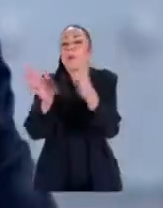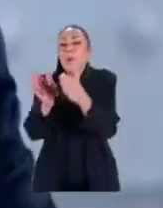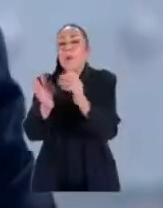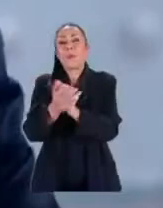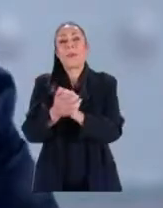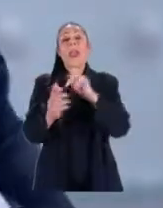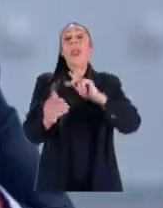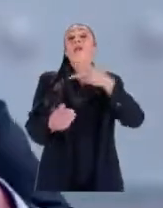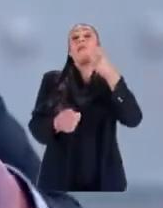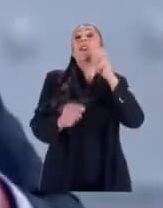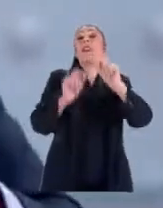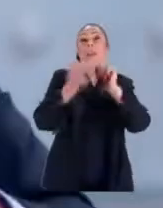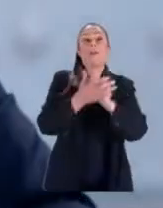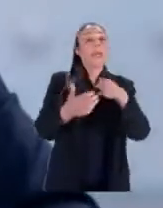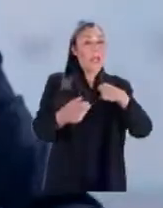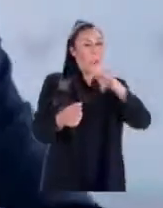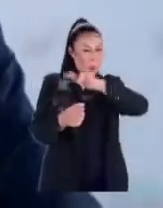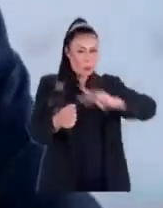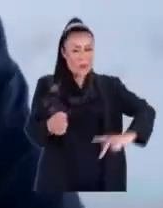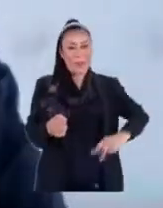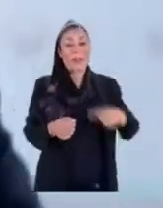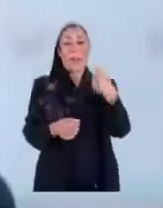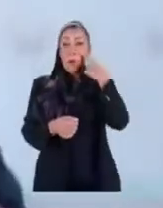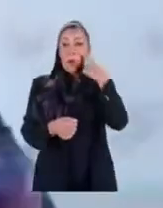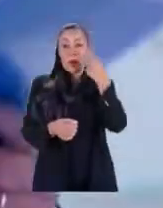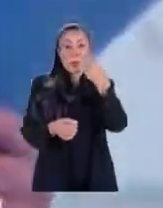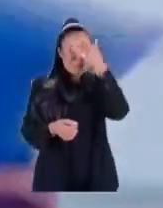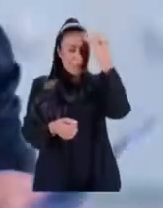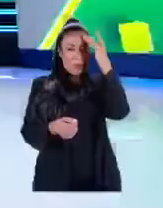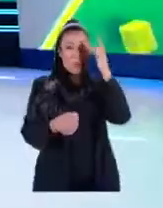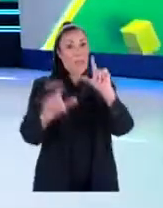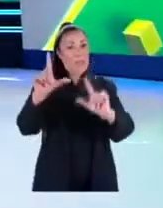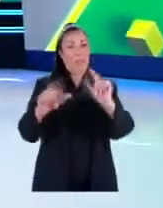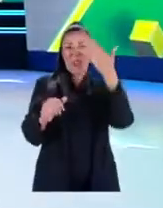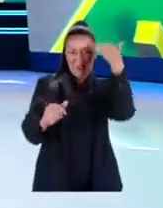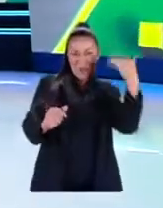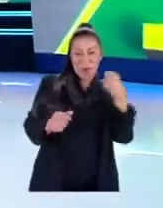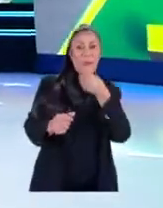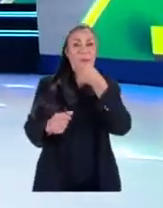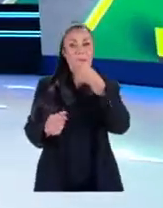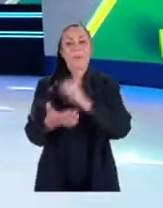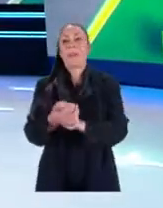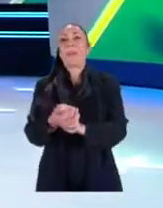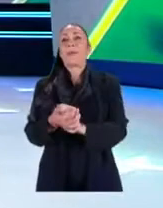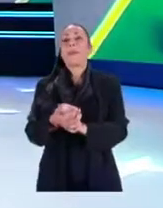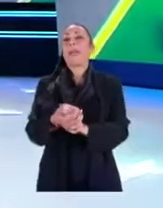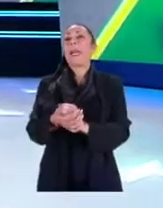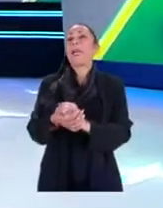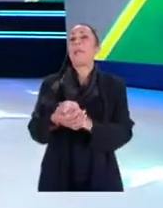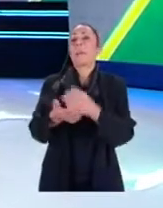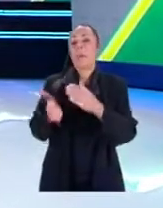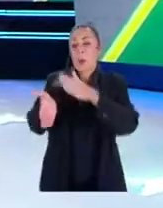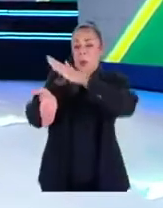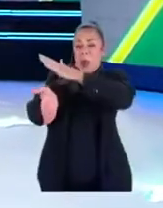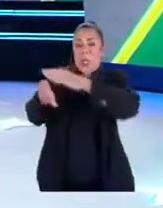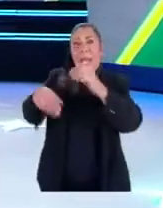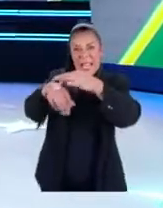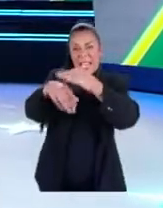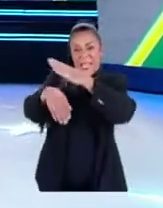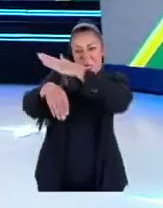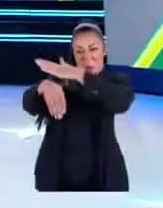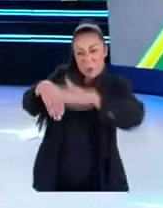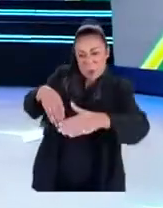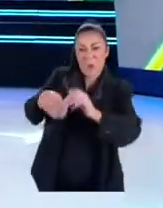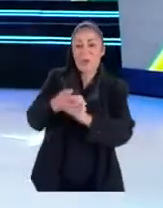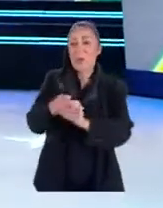dito? Quando eu era presidente, eu vi um cara, uma televisão famosa foi entrevistar o cara, tirou um filé e pegou o filé e falou,